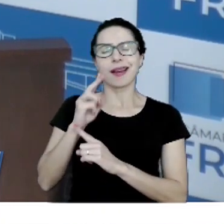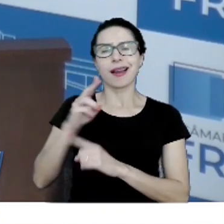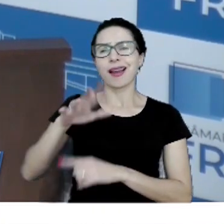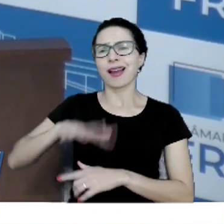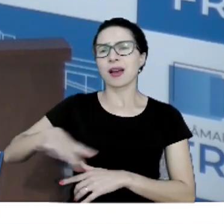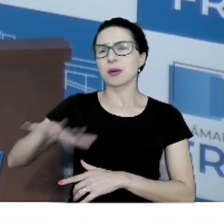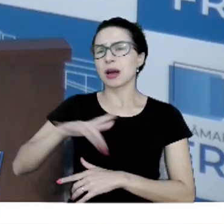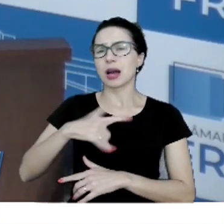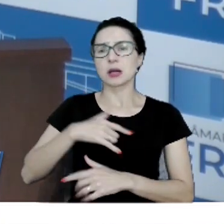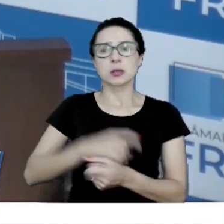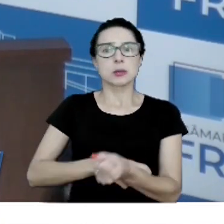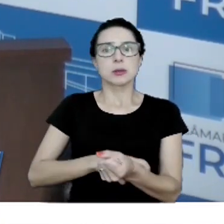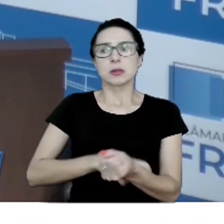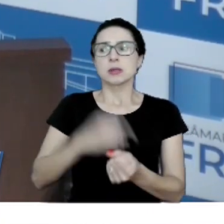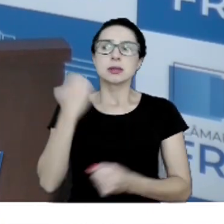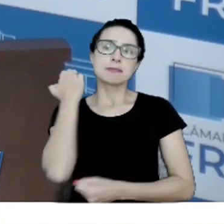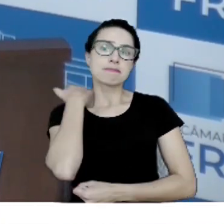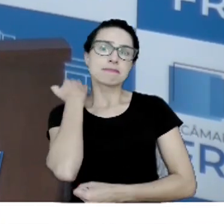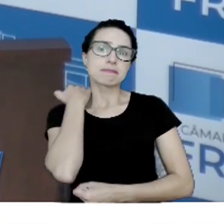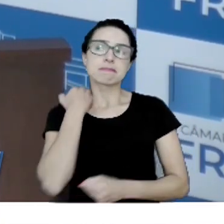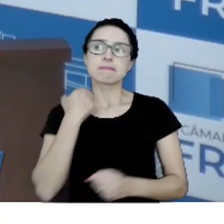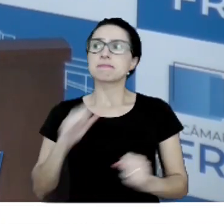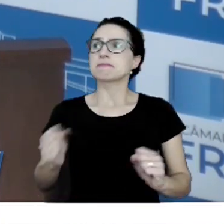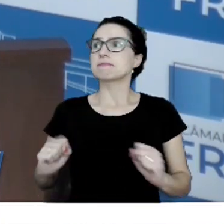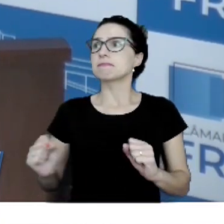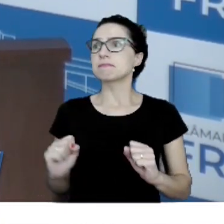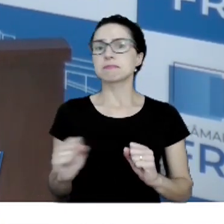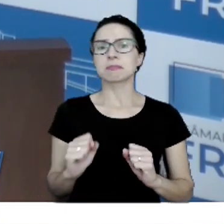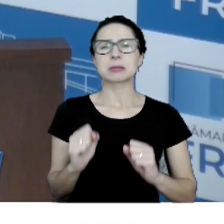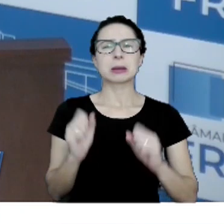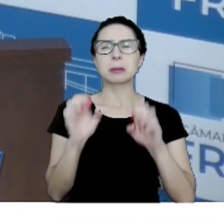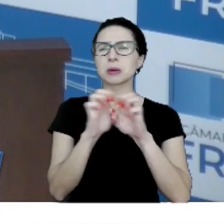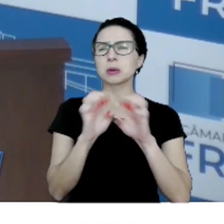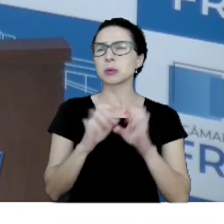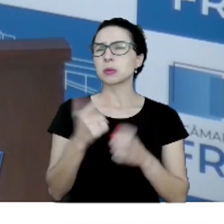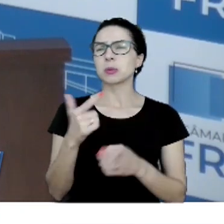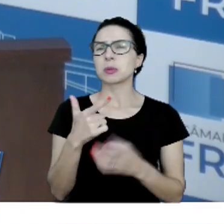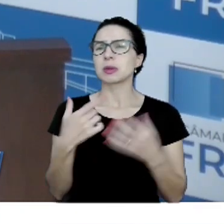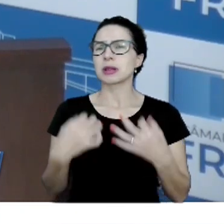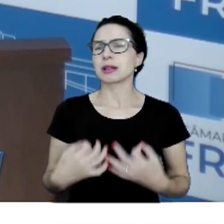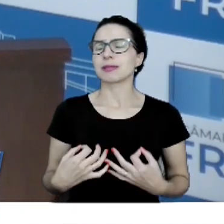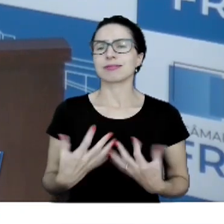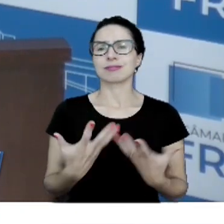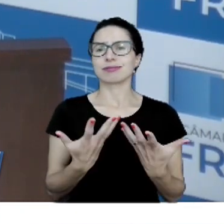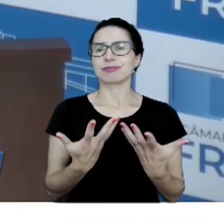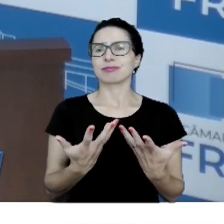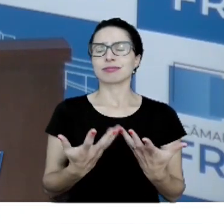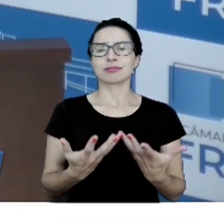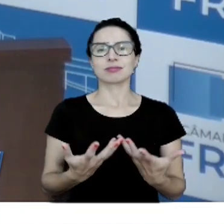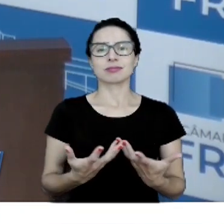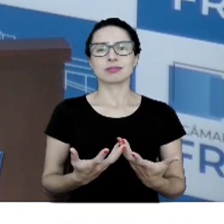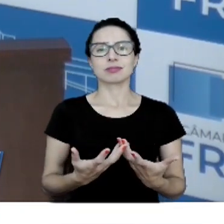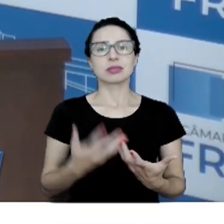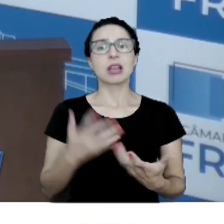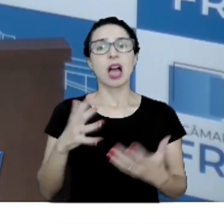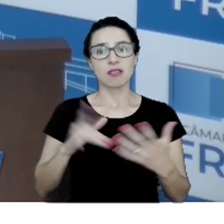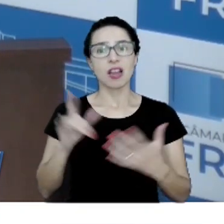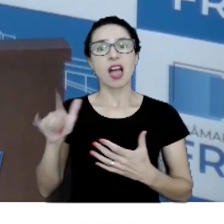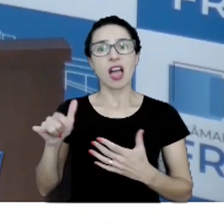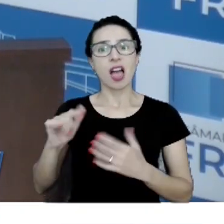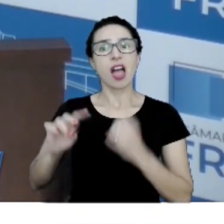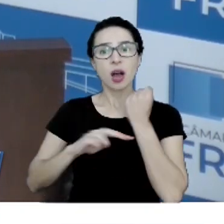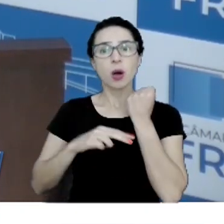de tensão, de estresse. Aquelas estruturas são inadequadas, senhores. Talvez essa seja a